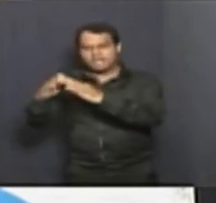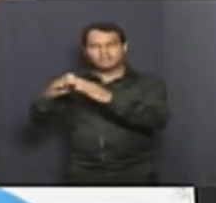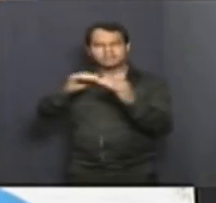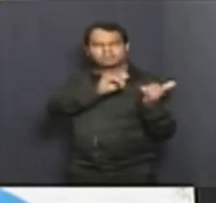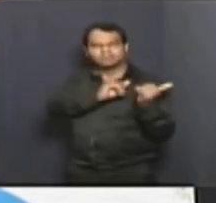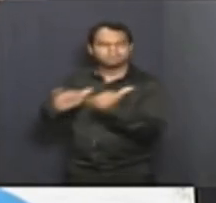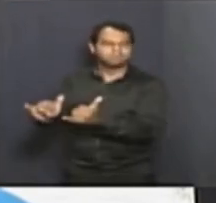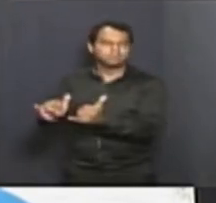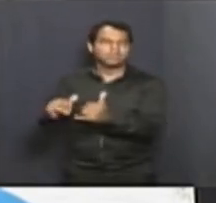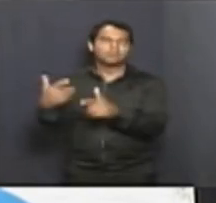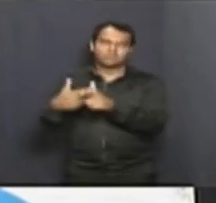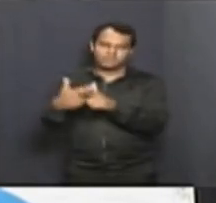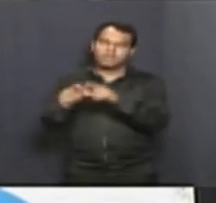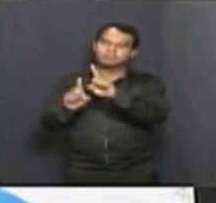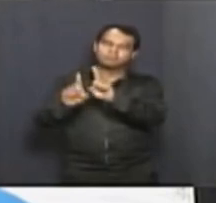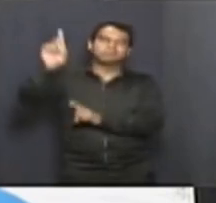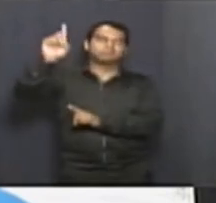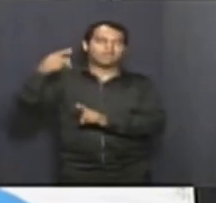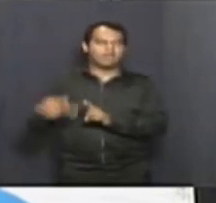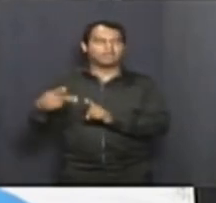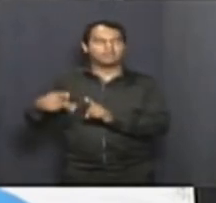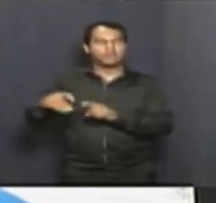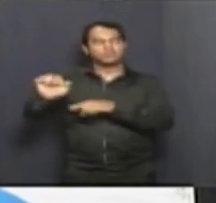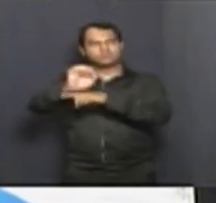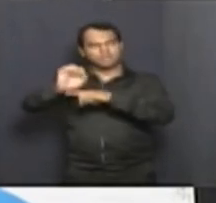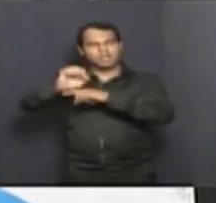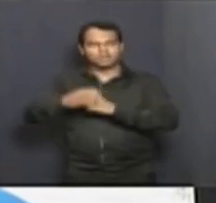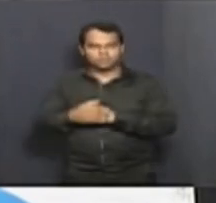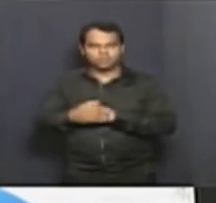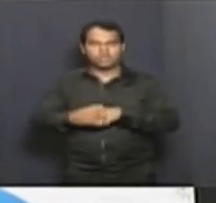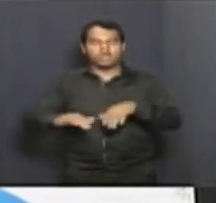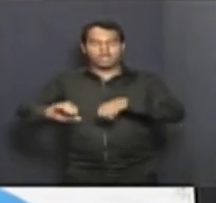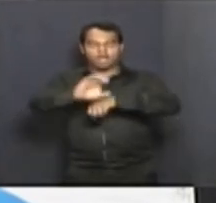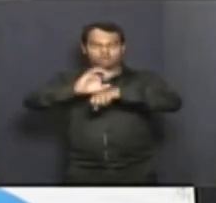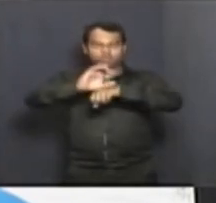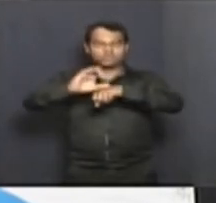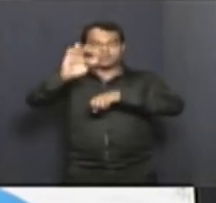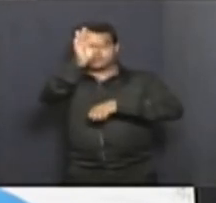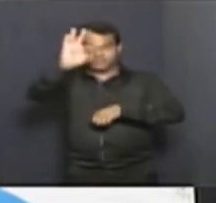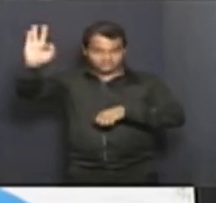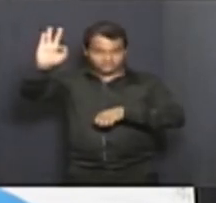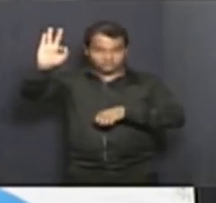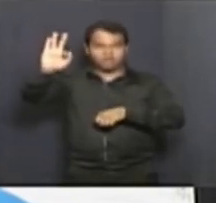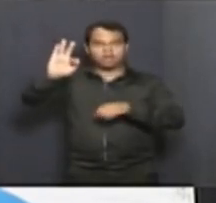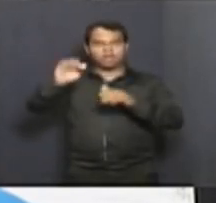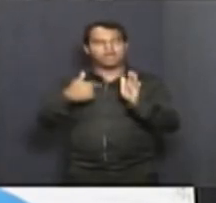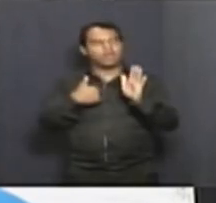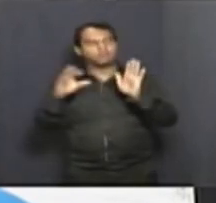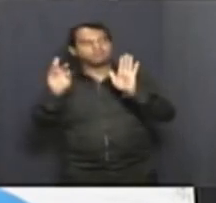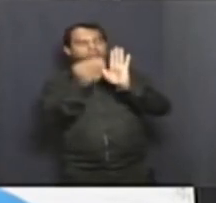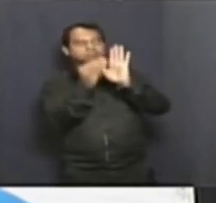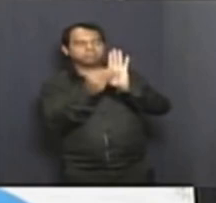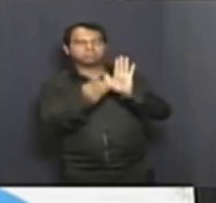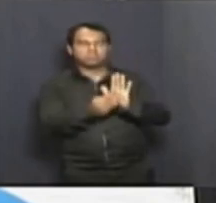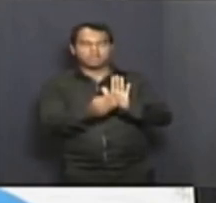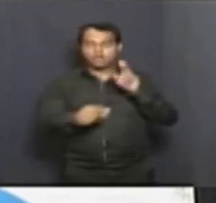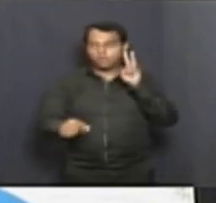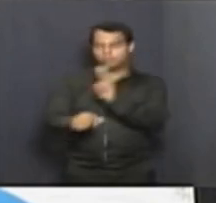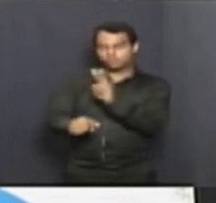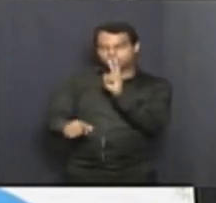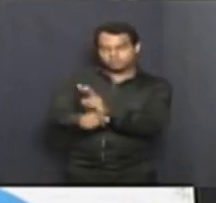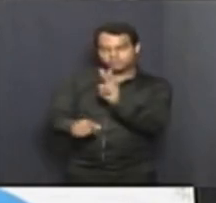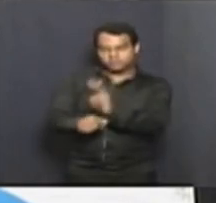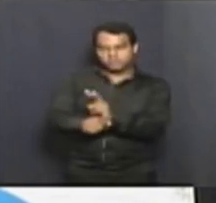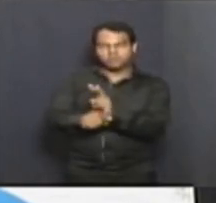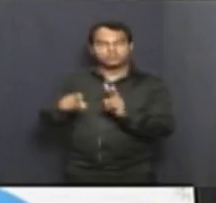muito grande aqui em nosso estado a constituição federal ela garante prioridade proteção materna